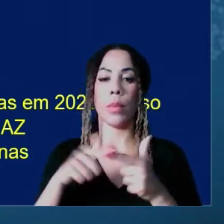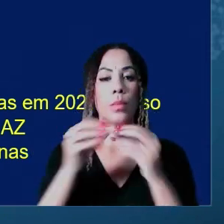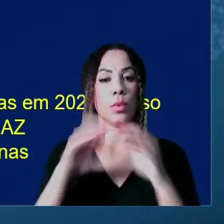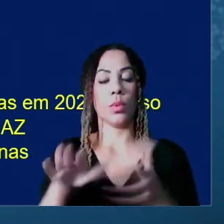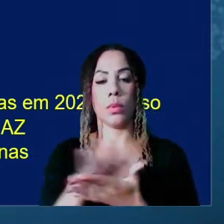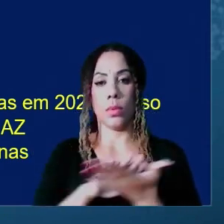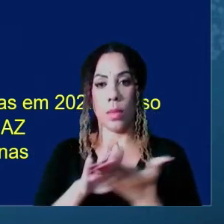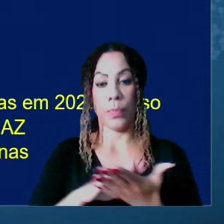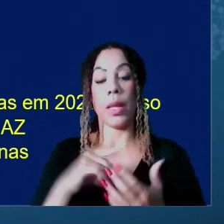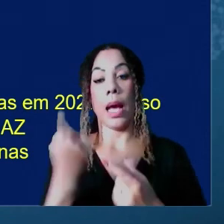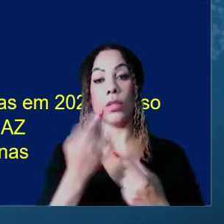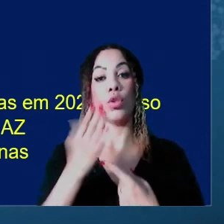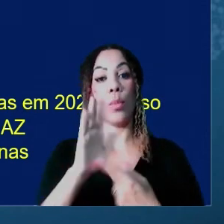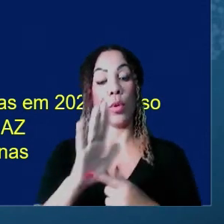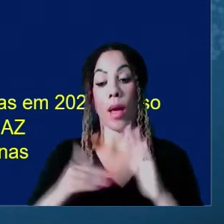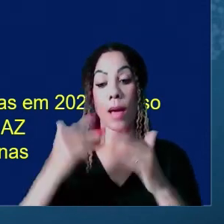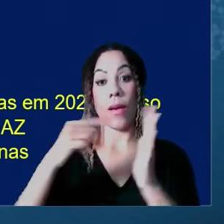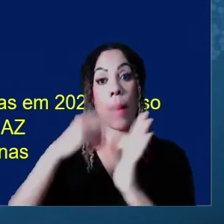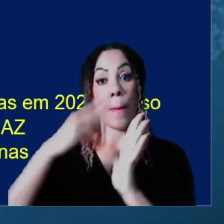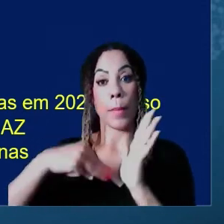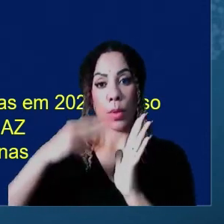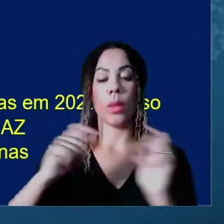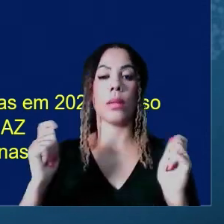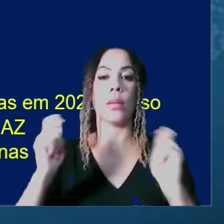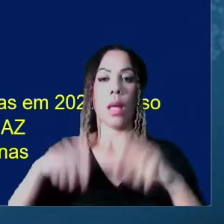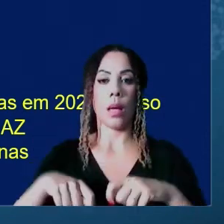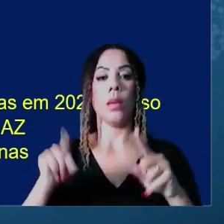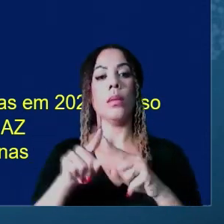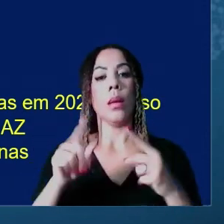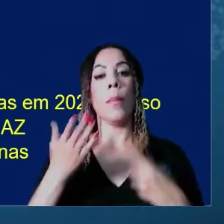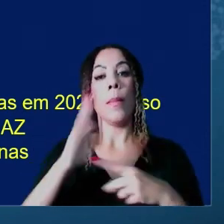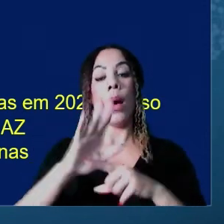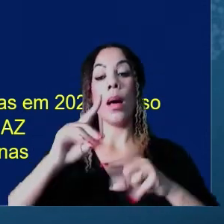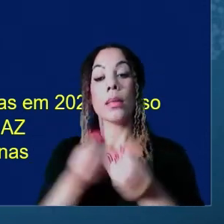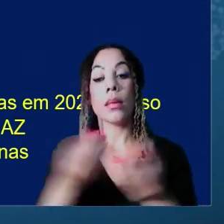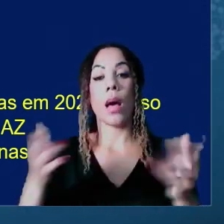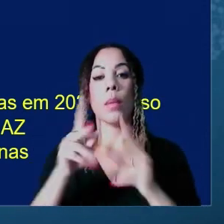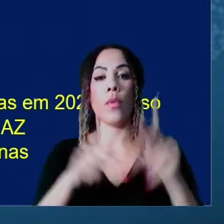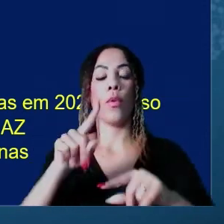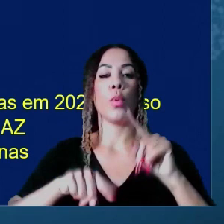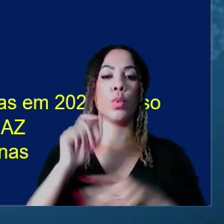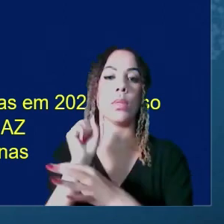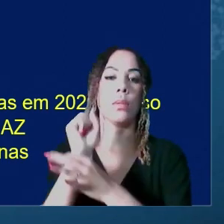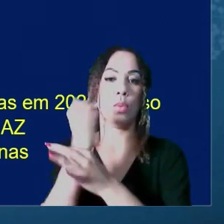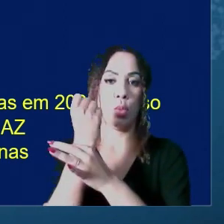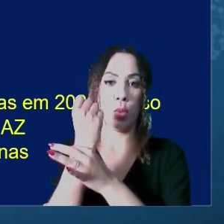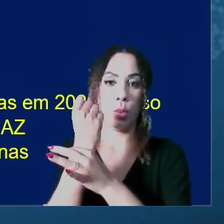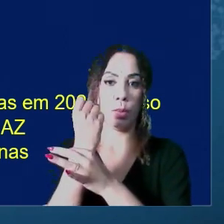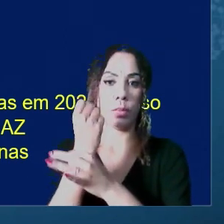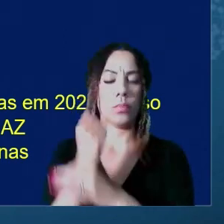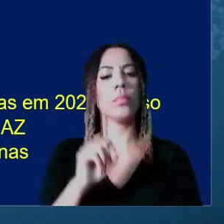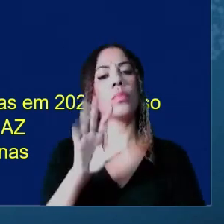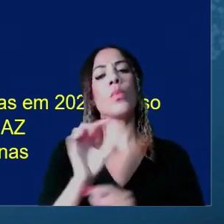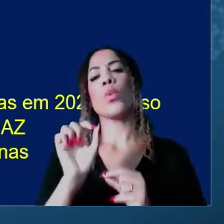é possível, e também trazermos produtos seguros à população. O que aconteceu de diferente durante